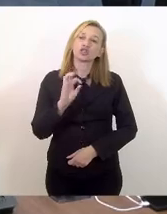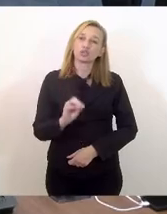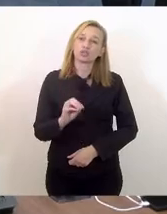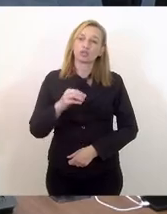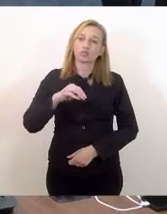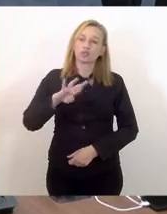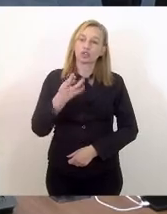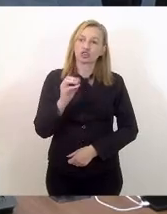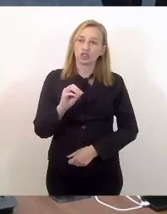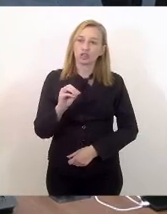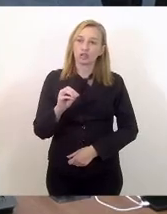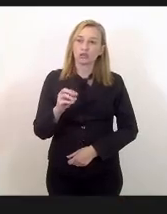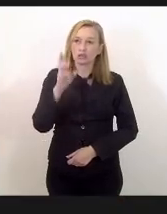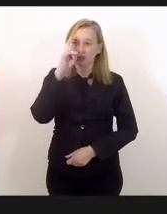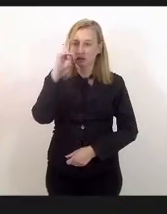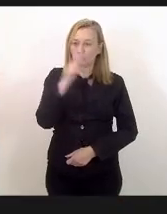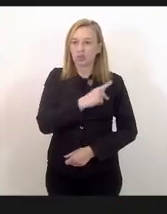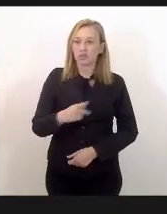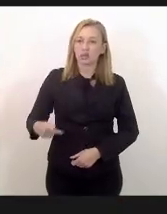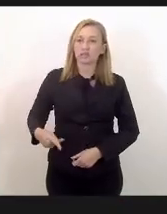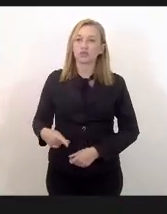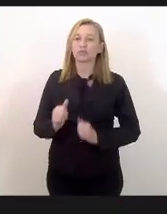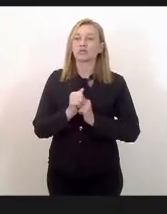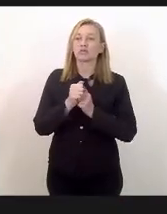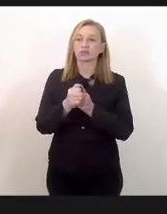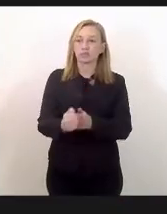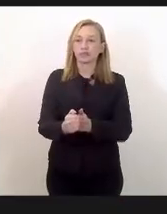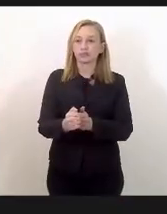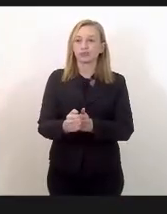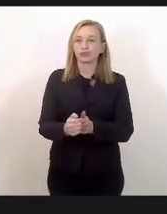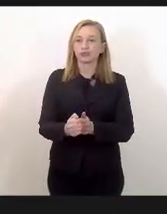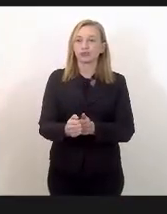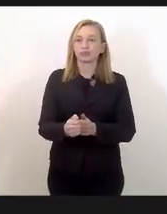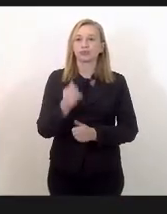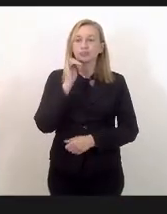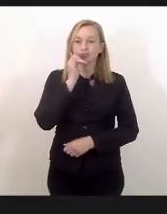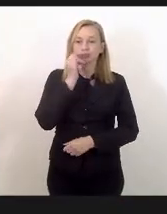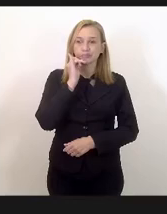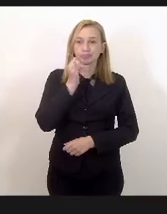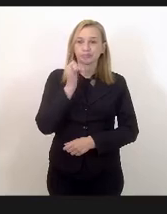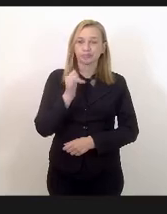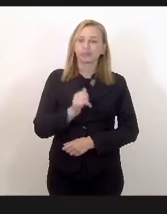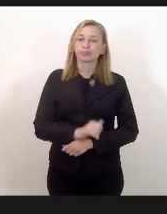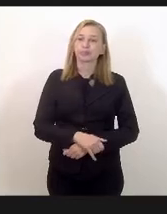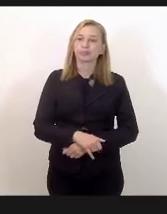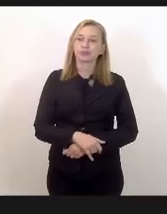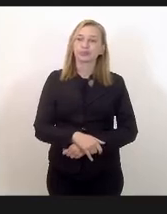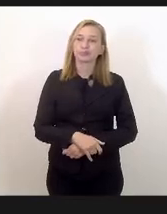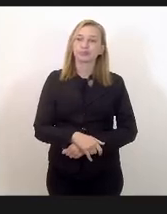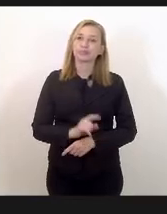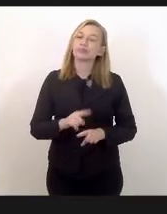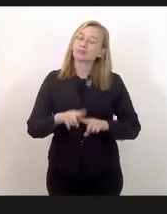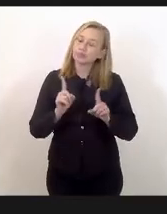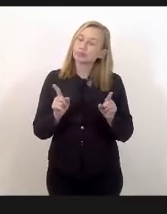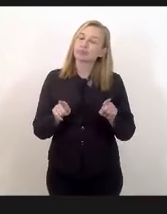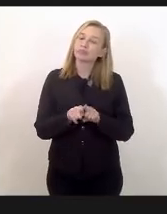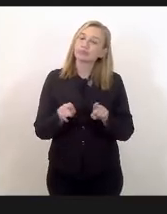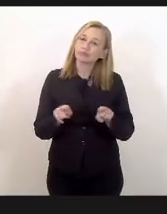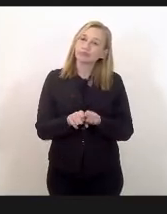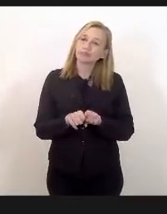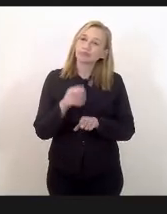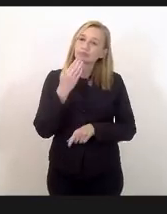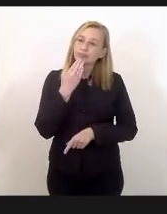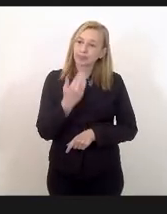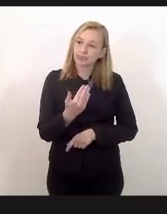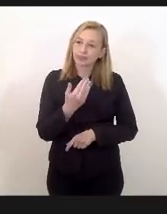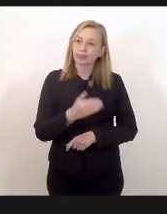Senhor presidente, eu acompanho o relator da matéria, mas eu faço também um